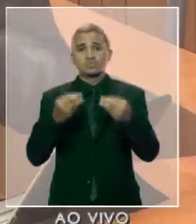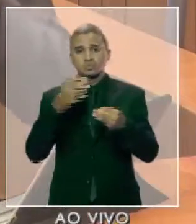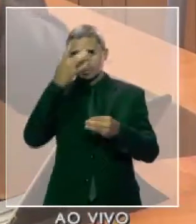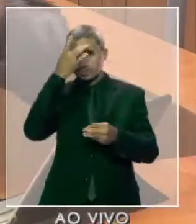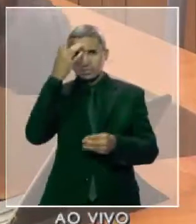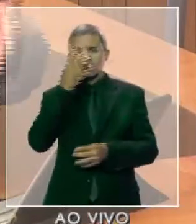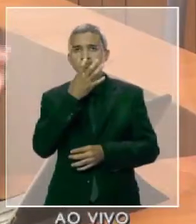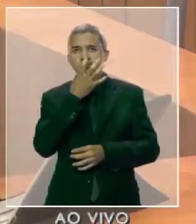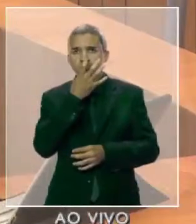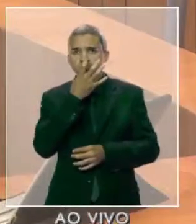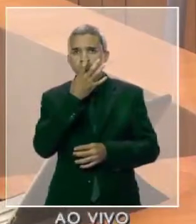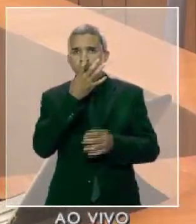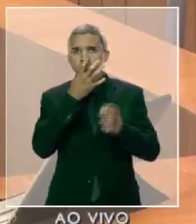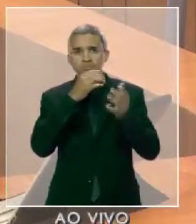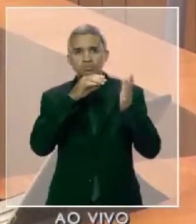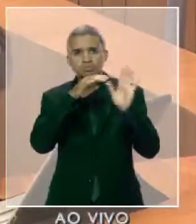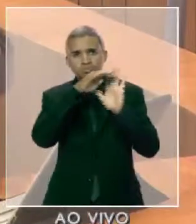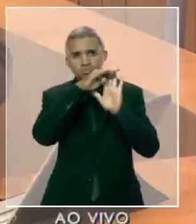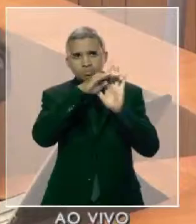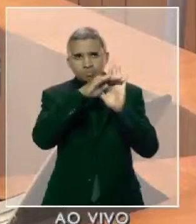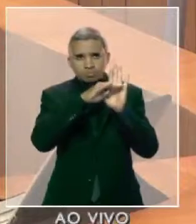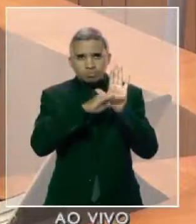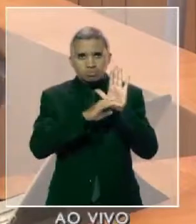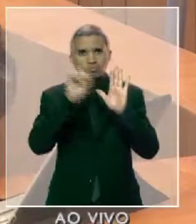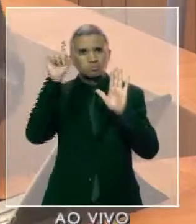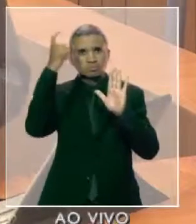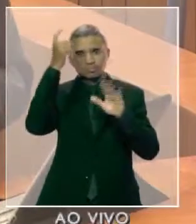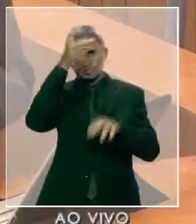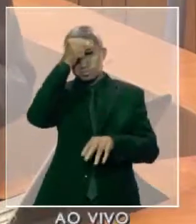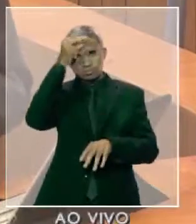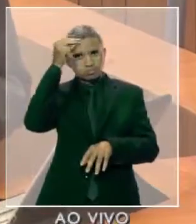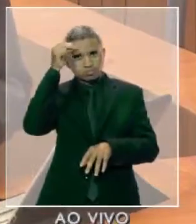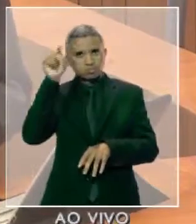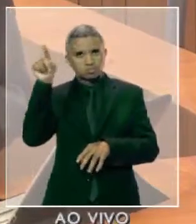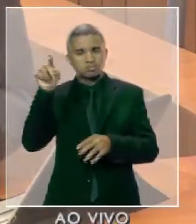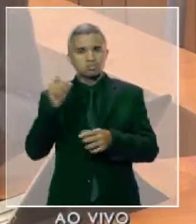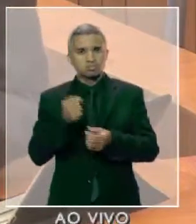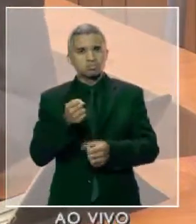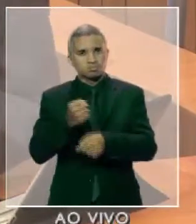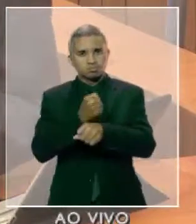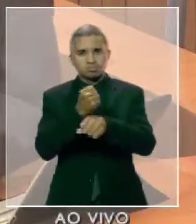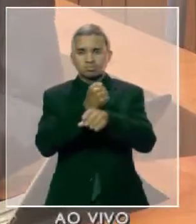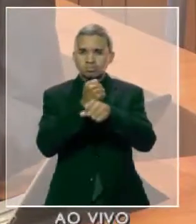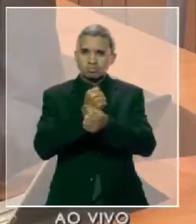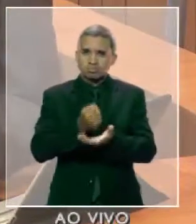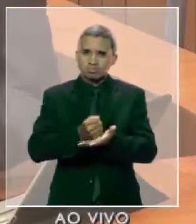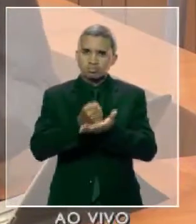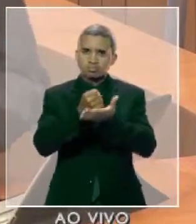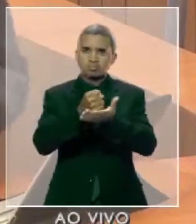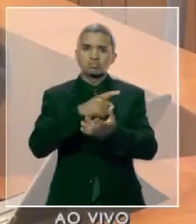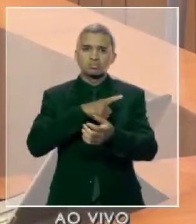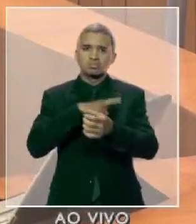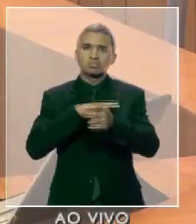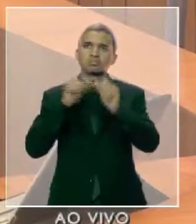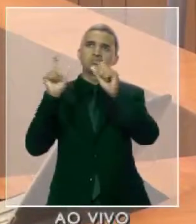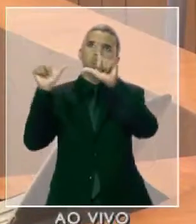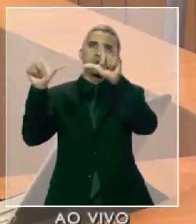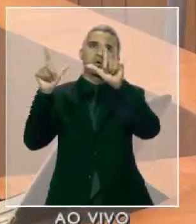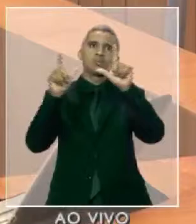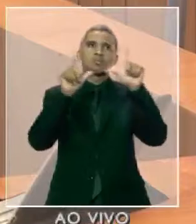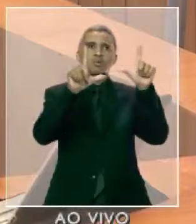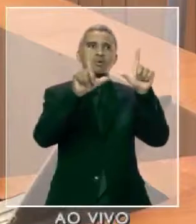ouvir o ex-prefeito Zequinha Coelho, os seus grandes feitos, inclusive está registrado nas placas das